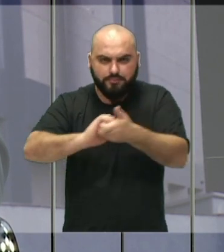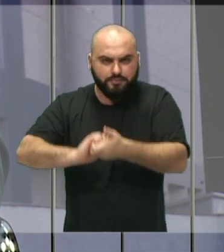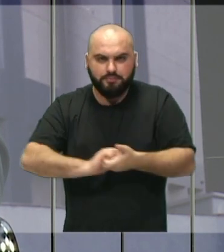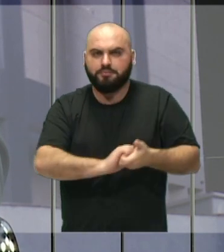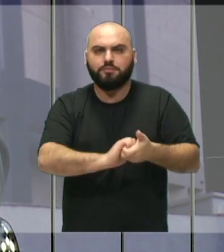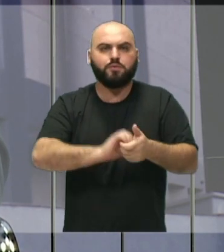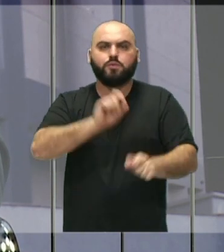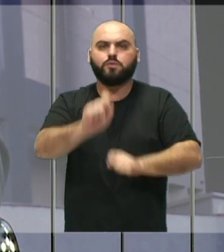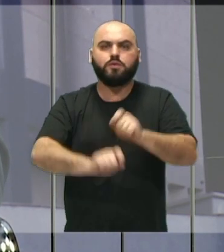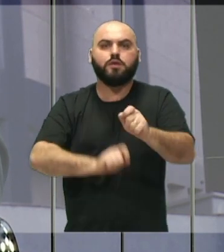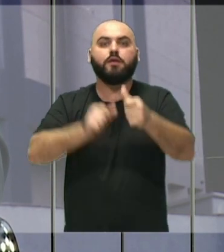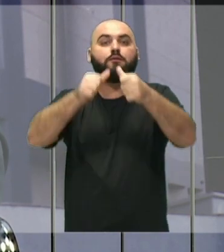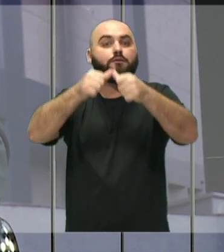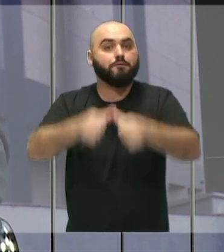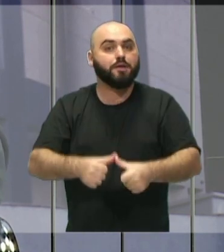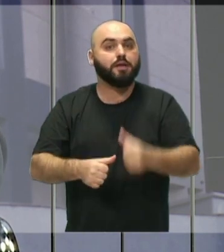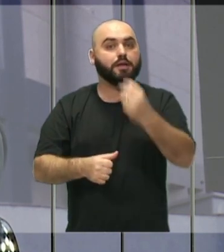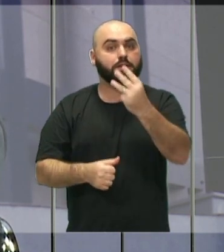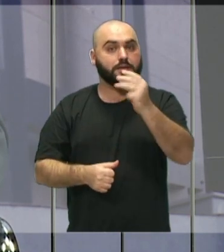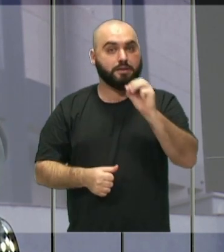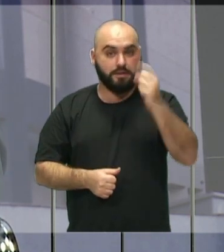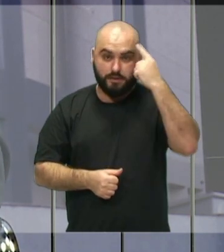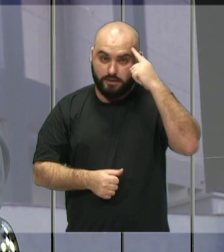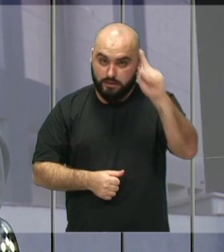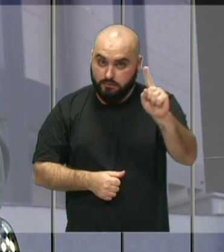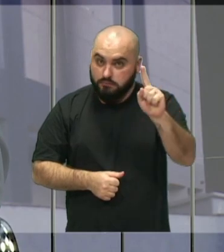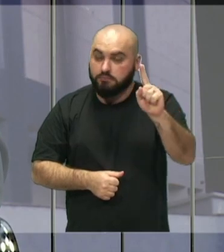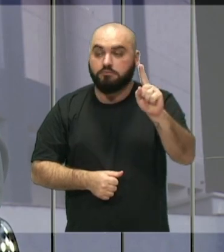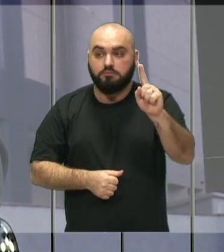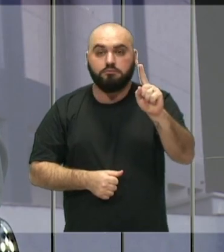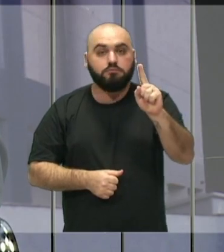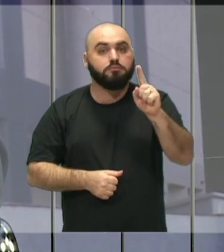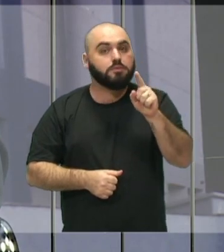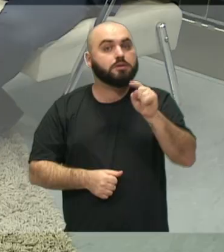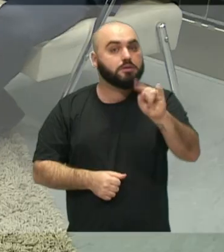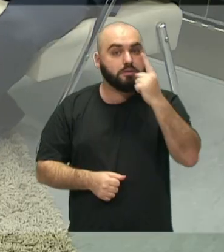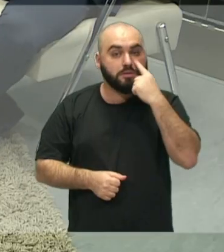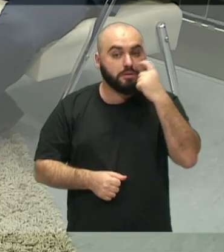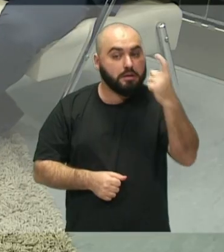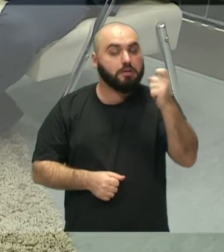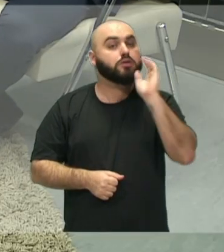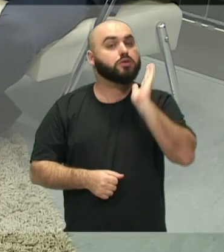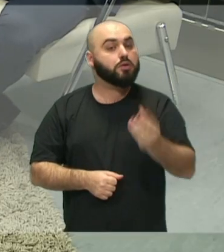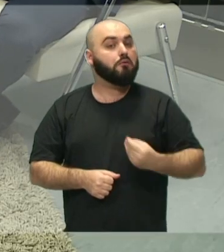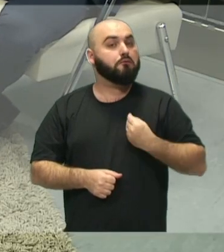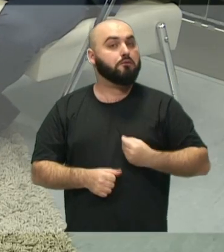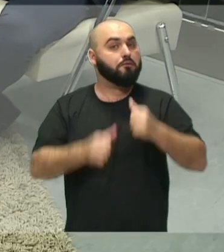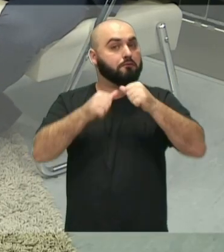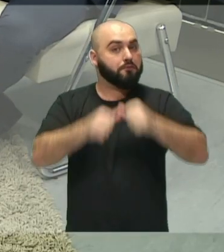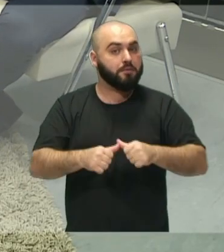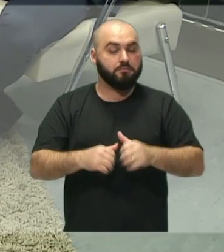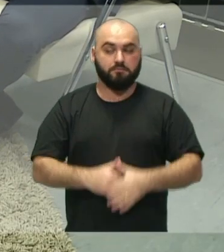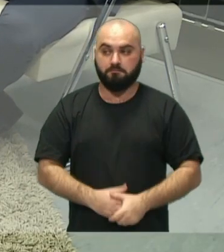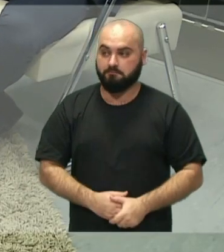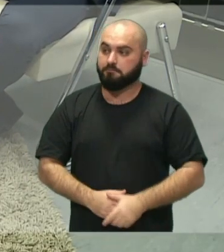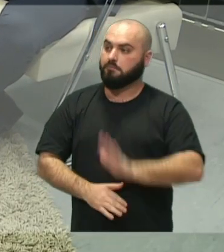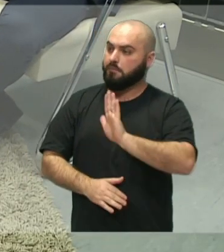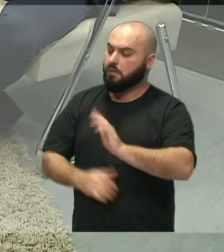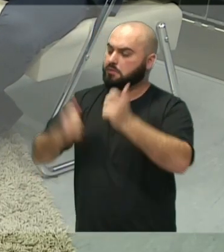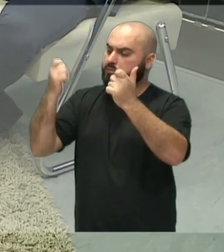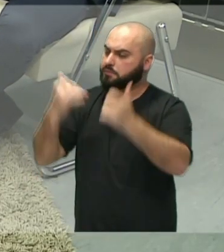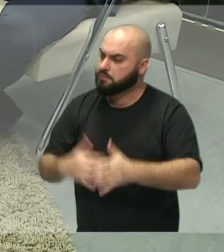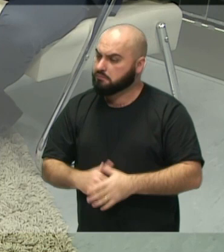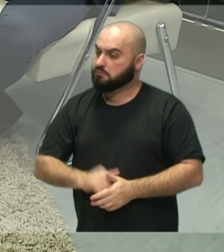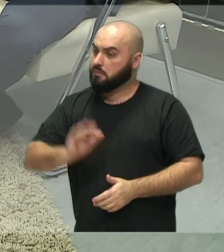de ocupar os 30 dias, se não me interessava, já antecipar, porque seria para o ano que vem. Eu falei, Aline, se é para contribuir com